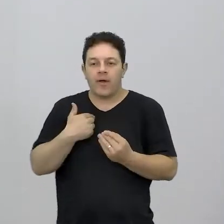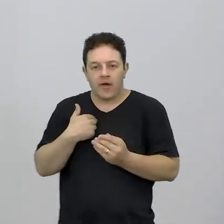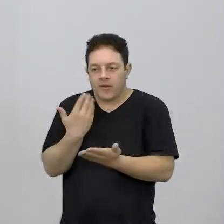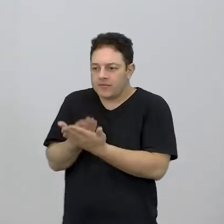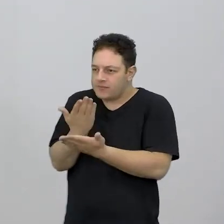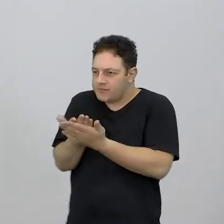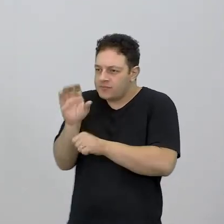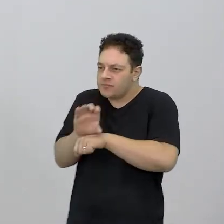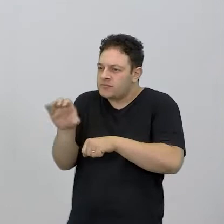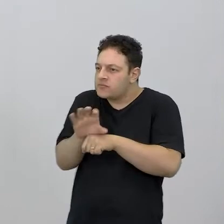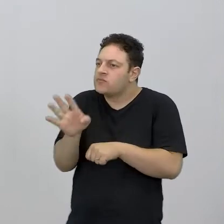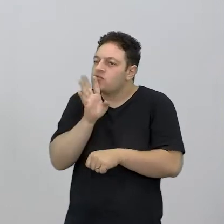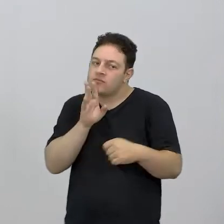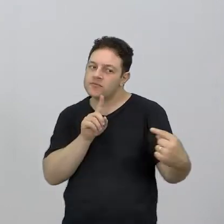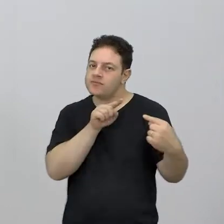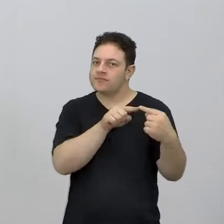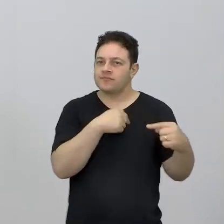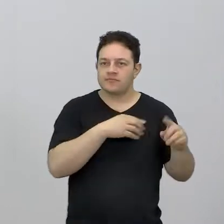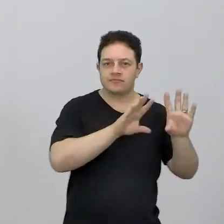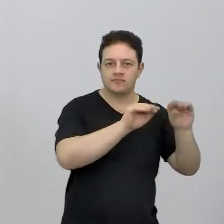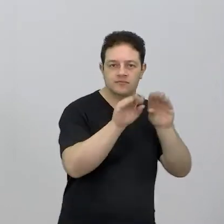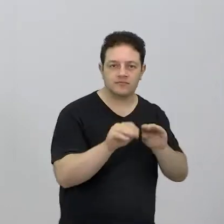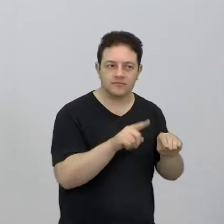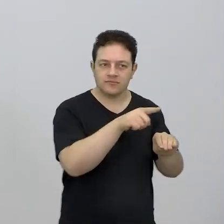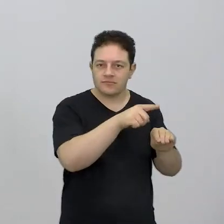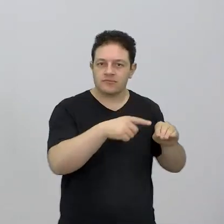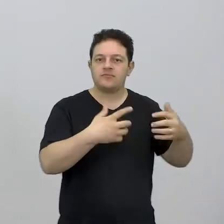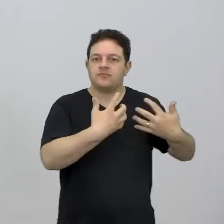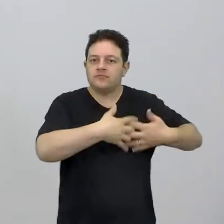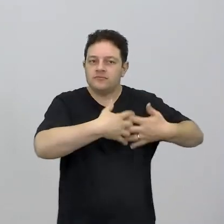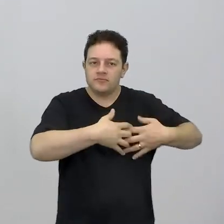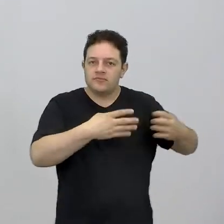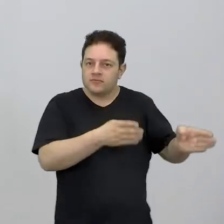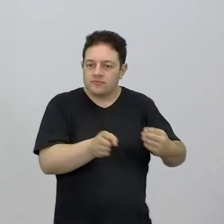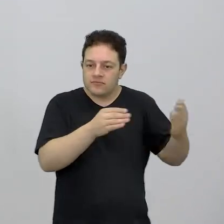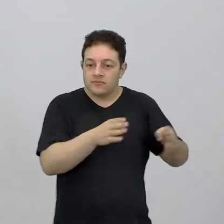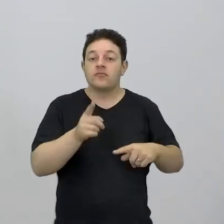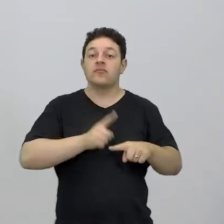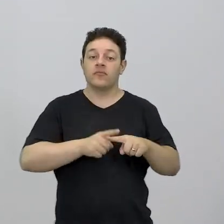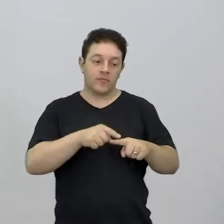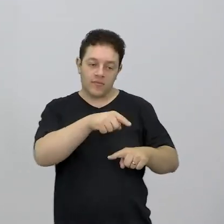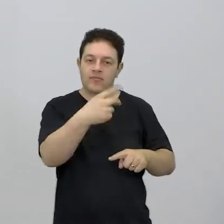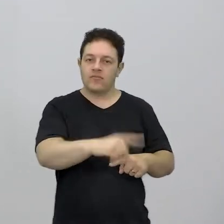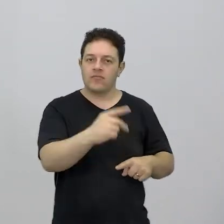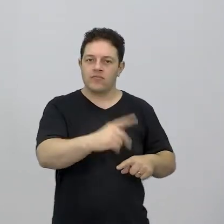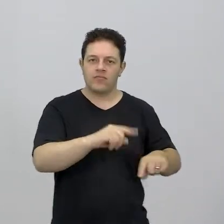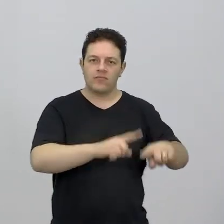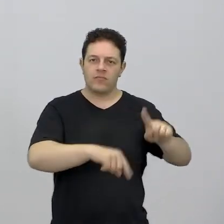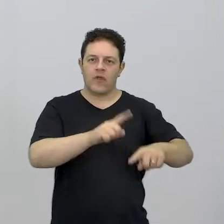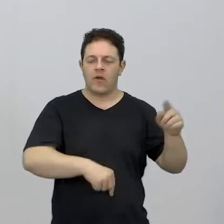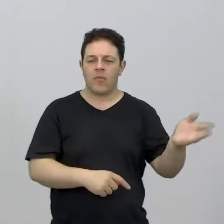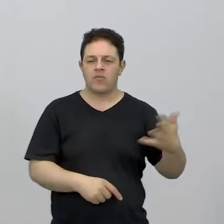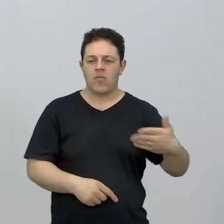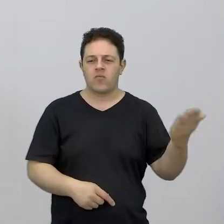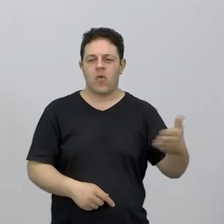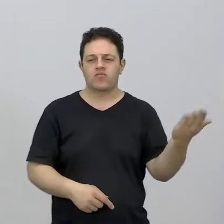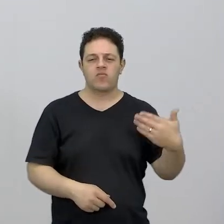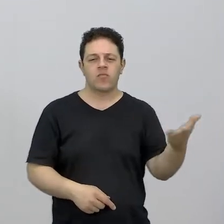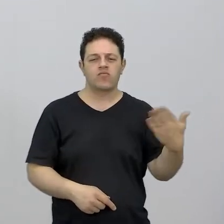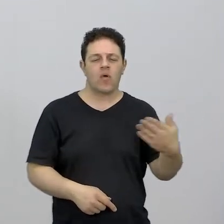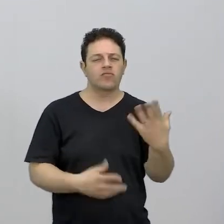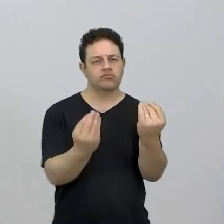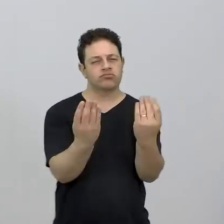especializarem em determinadas funções, né? Isso para quê? Para que produtos sejam produzidos em larga